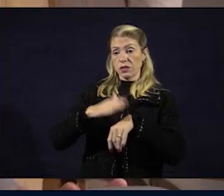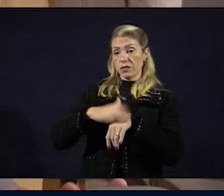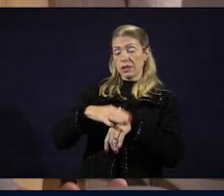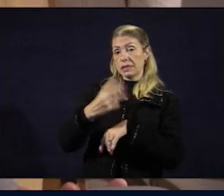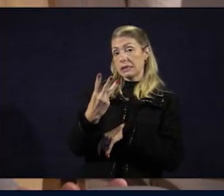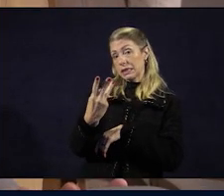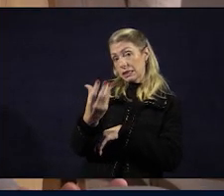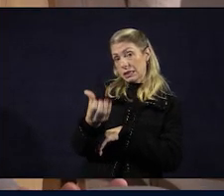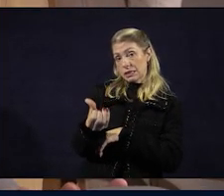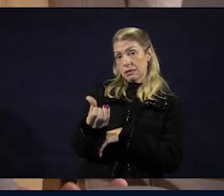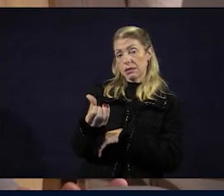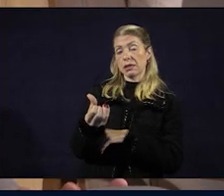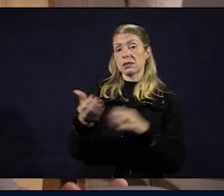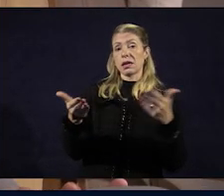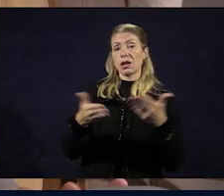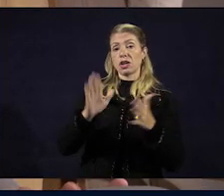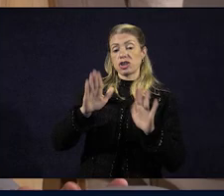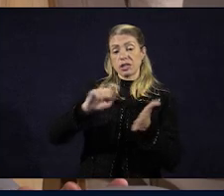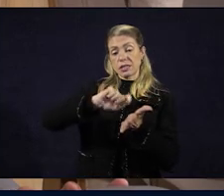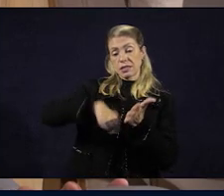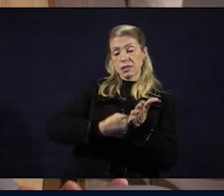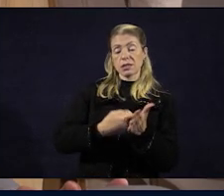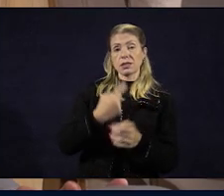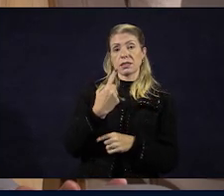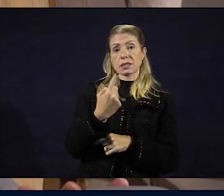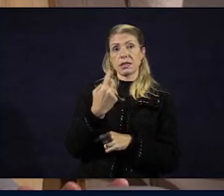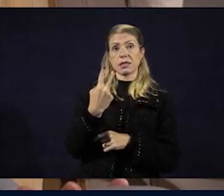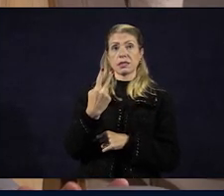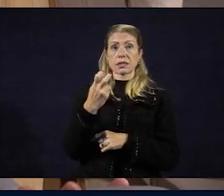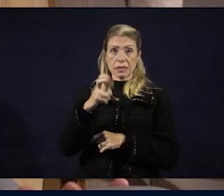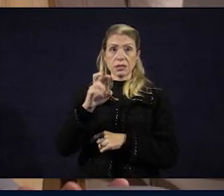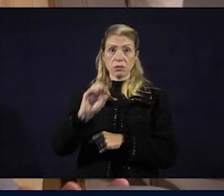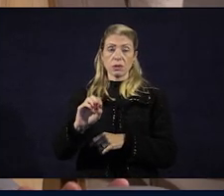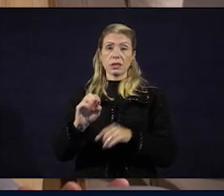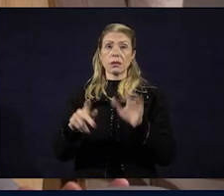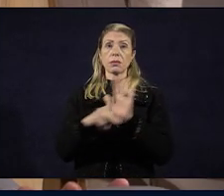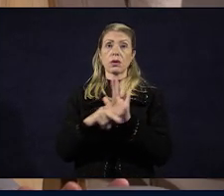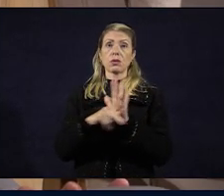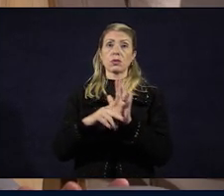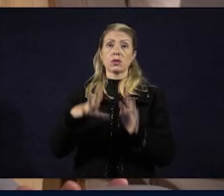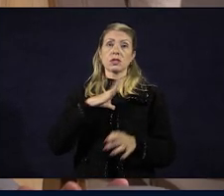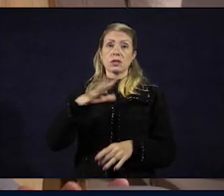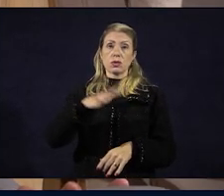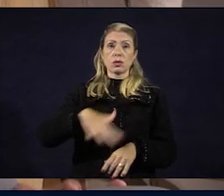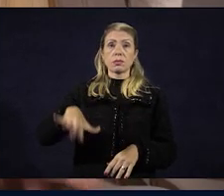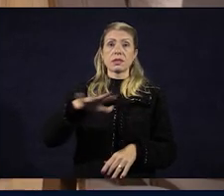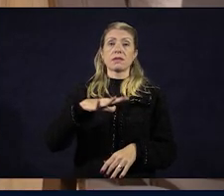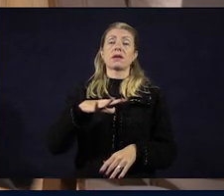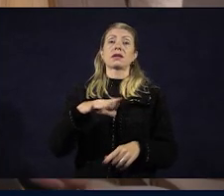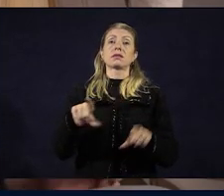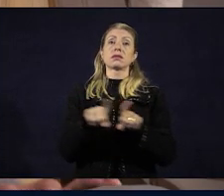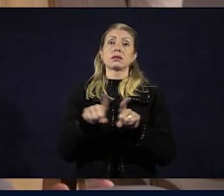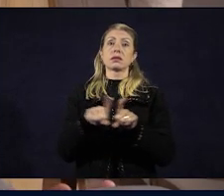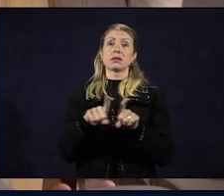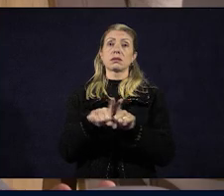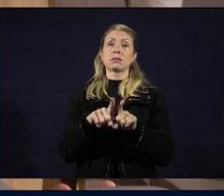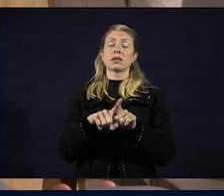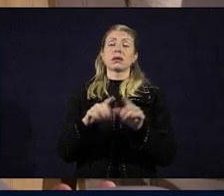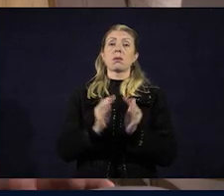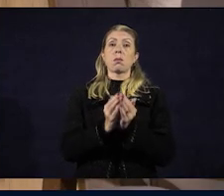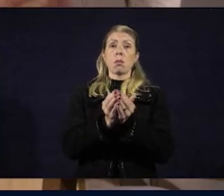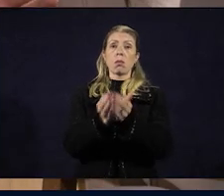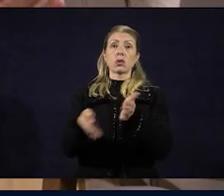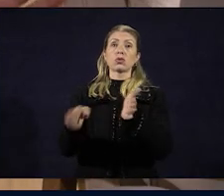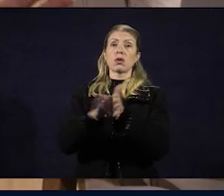36. Fizemos aí também a assinatura de 145 terminais de uso privado. O setor privado no setor portuário tem dado um show de